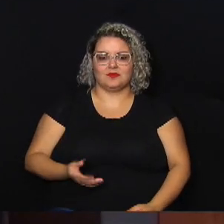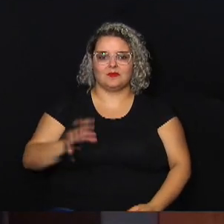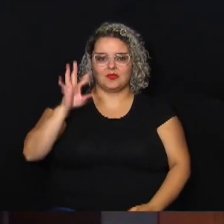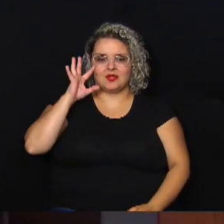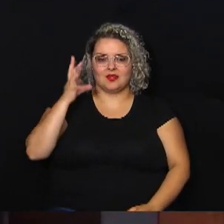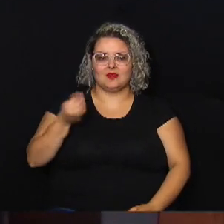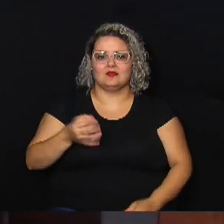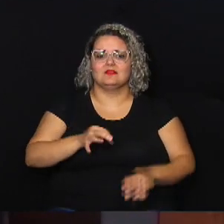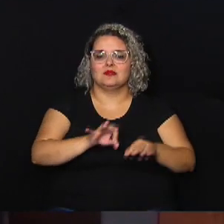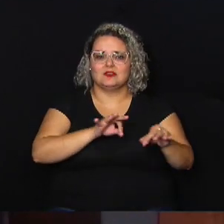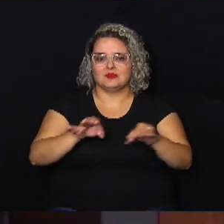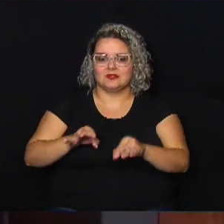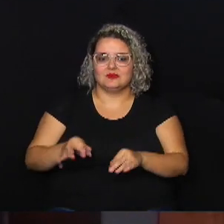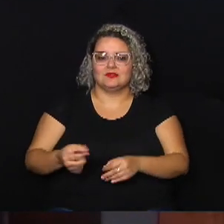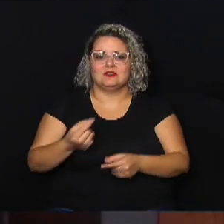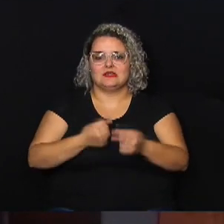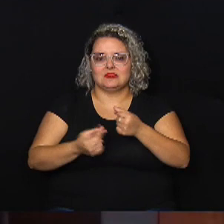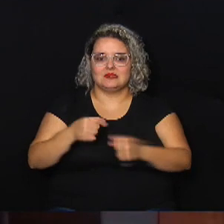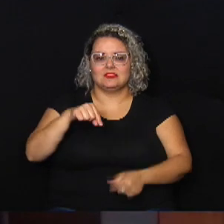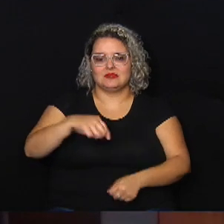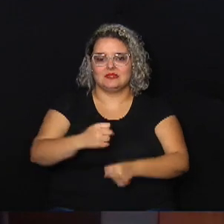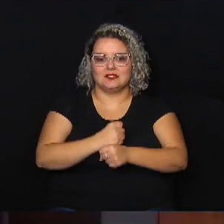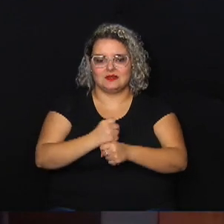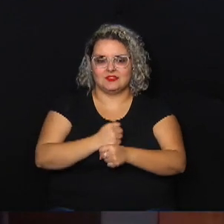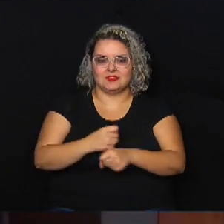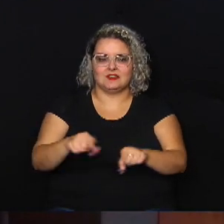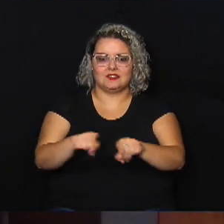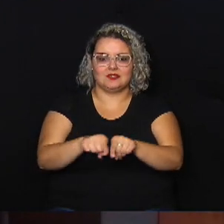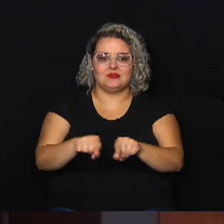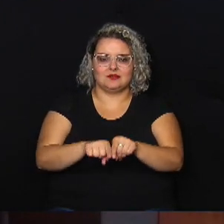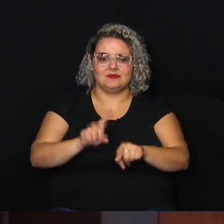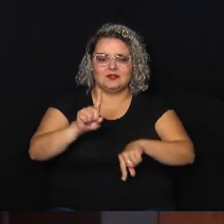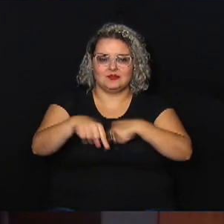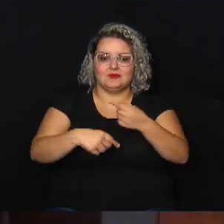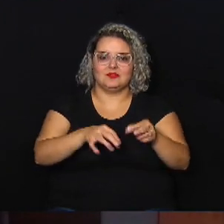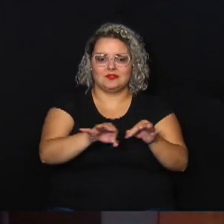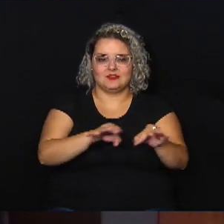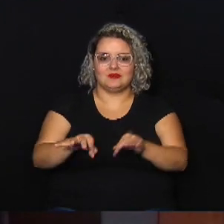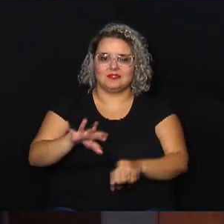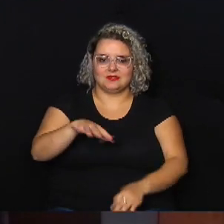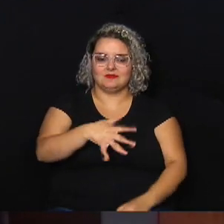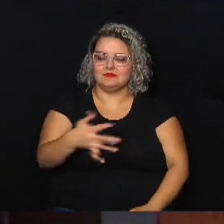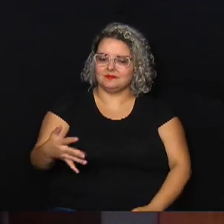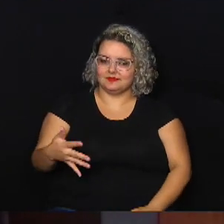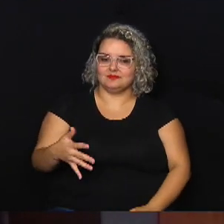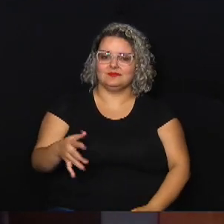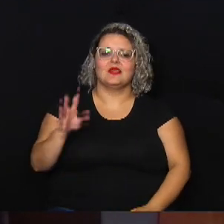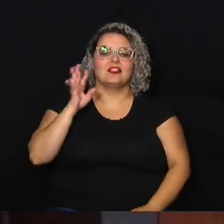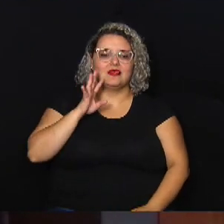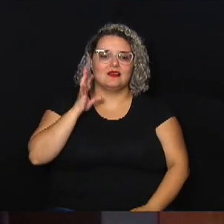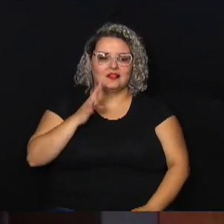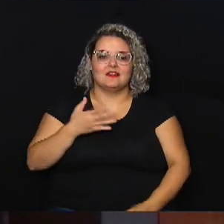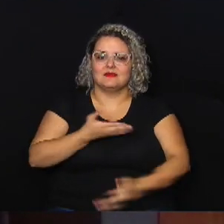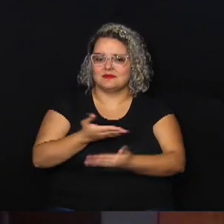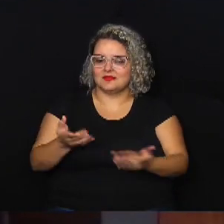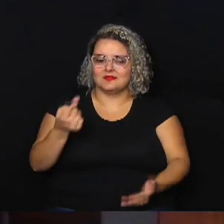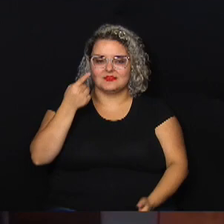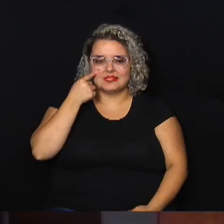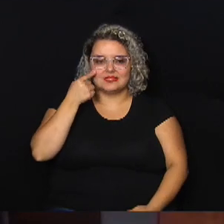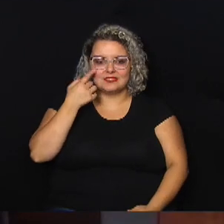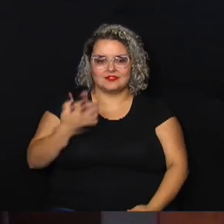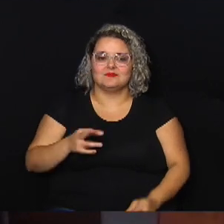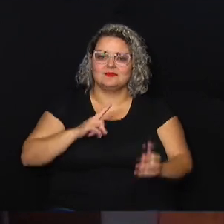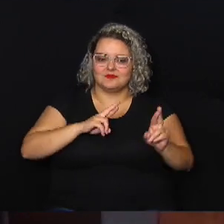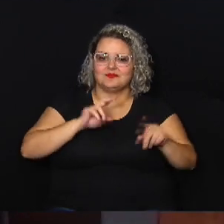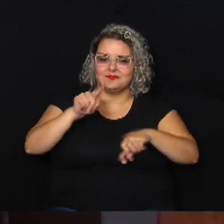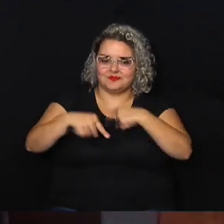e organizar as finanças desse ano e também os outros programas da nossa grade. Tem muita coisa legal para vocês verem lá e eu espero vocês